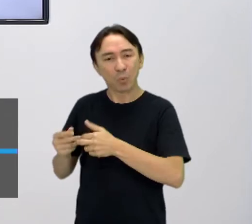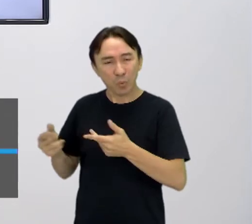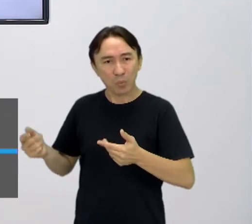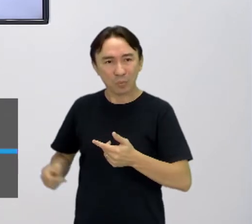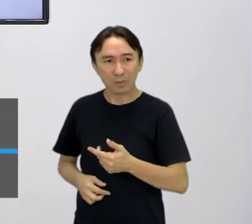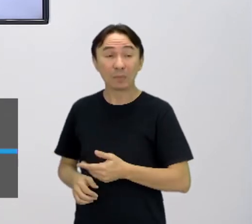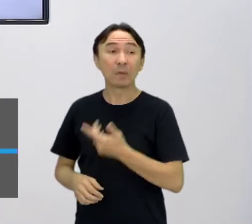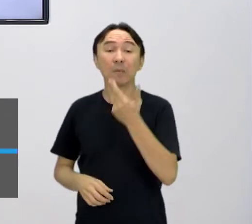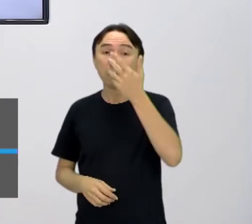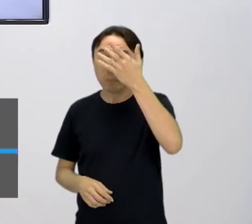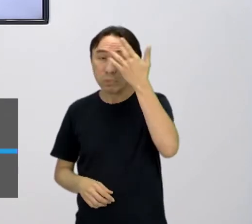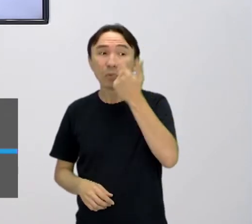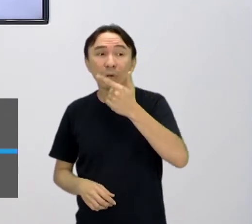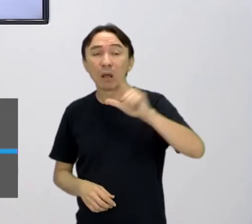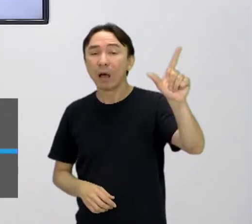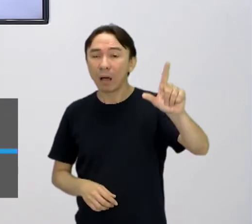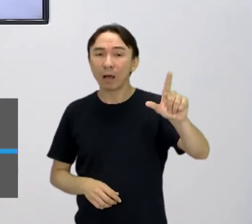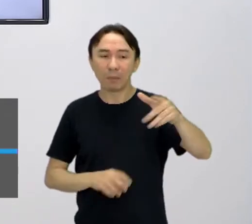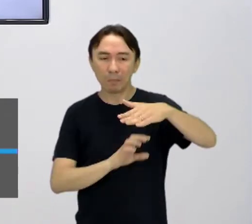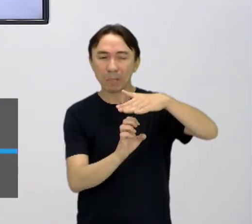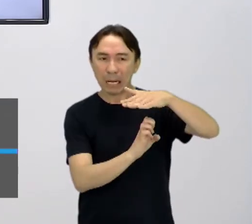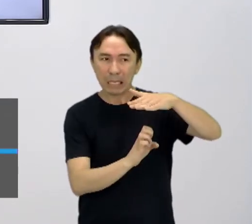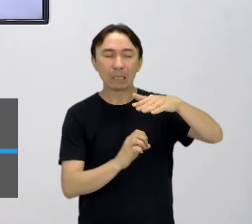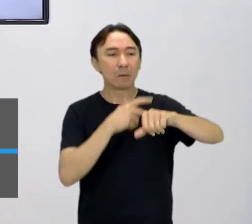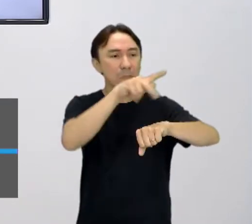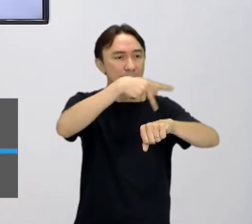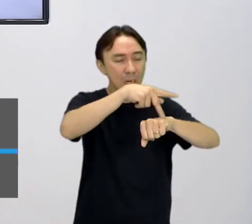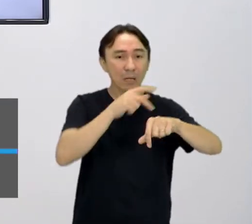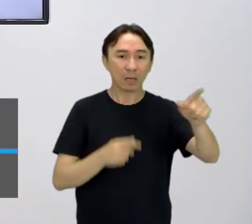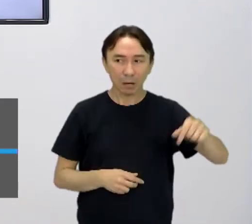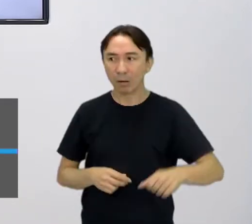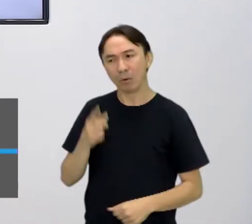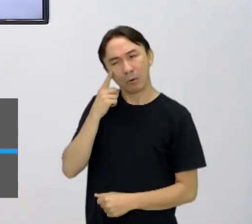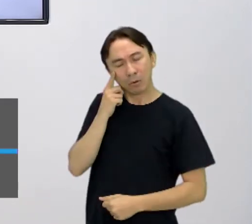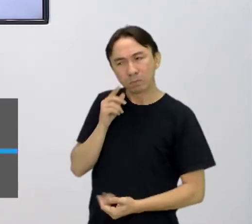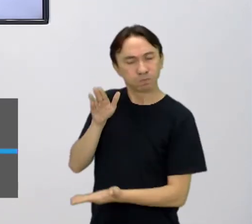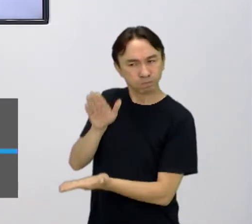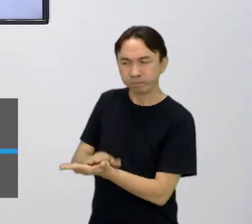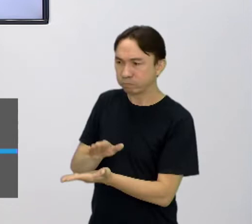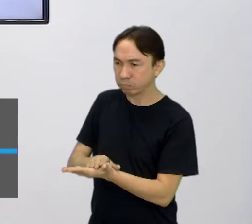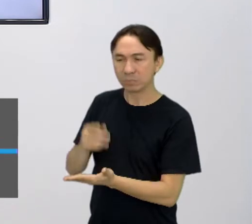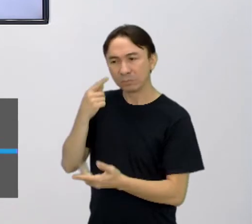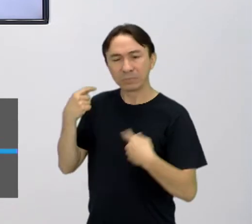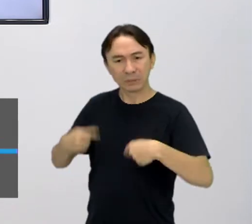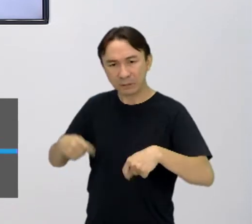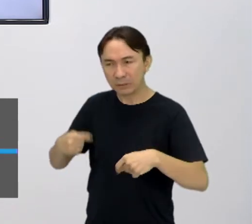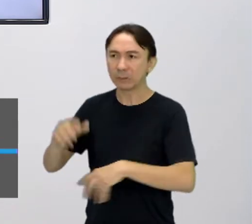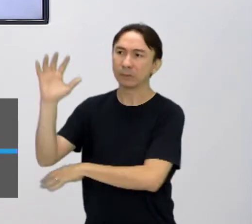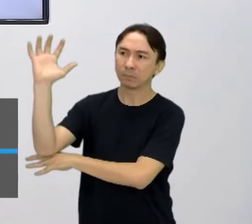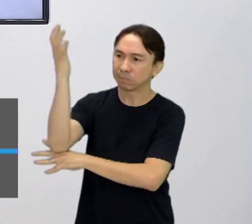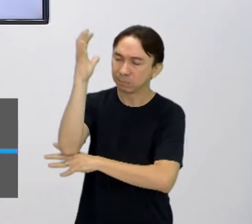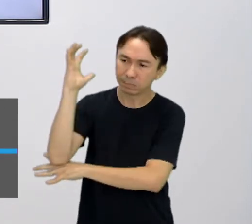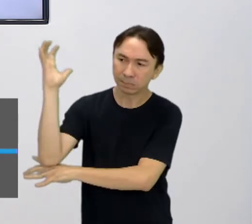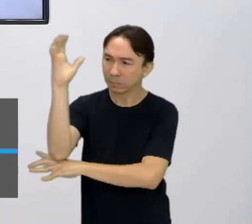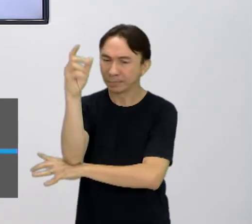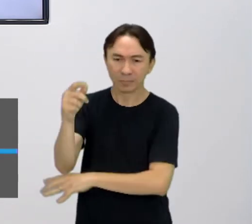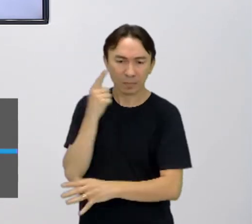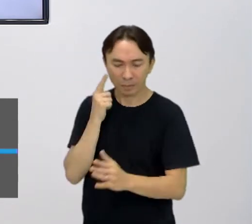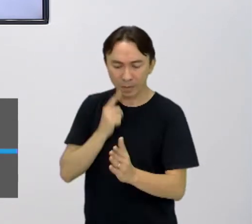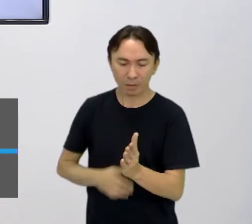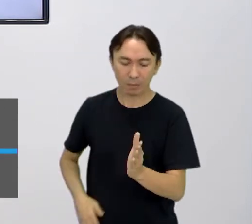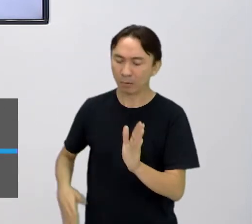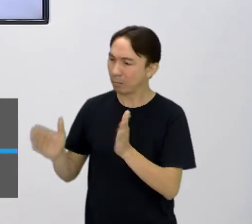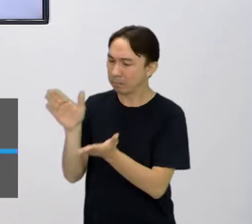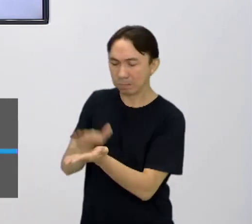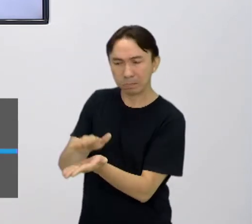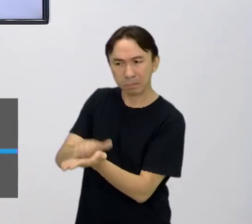produtos exigem certificações ambientais muito rígidas. Então, as pessoas têm que ficarem atentas a isso também.